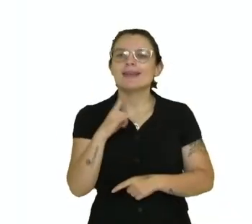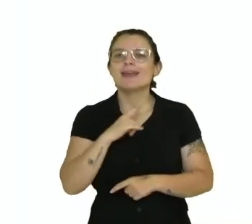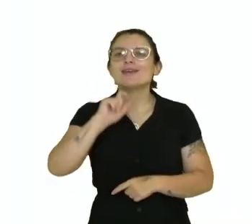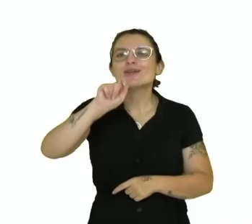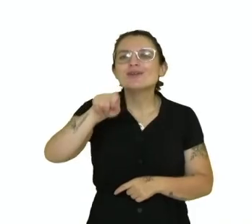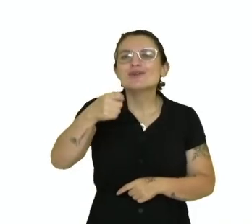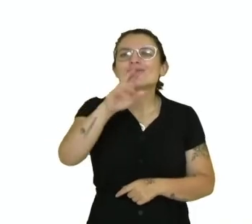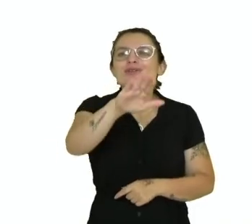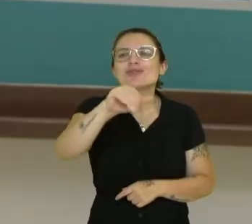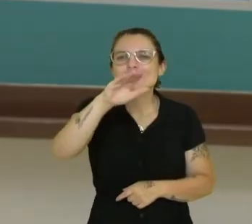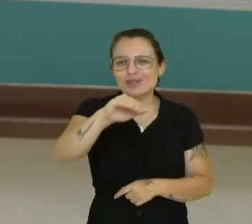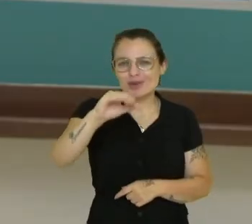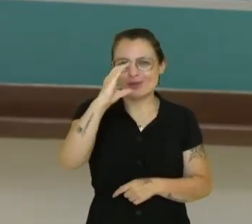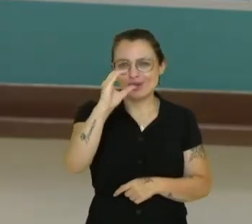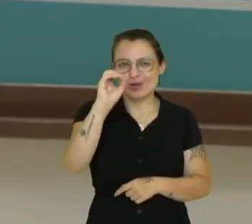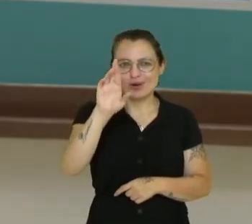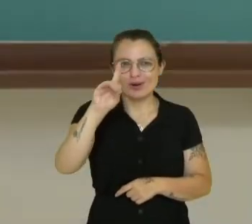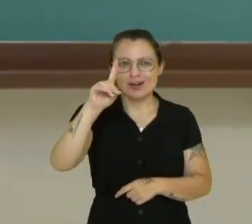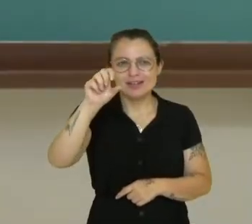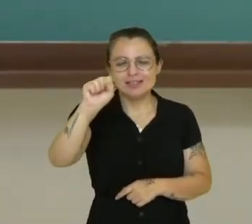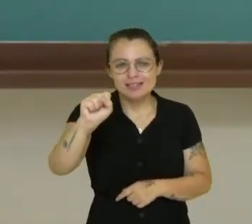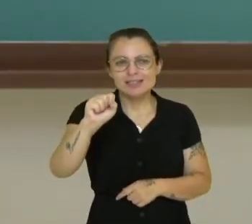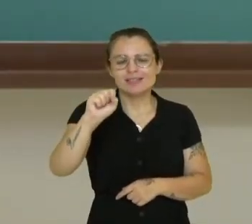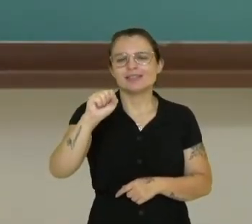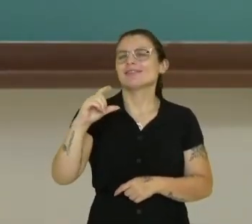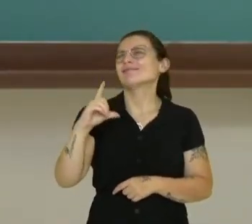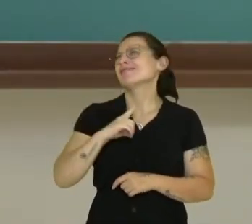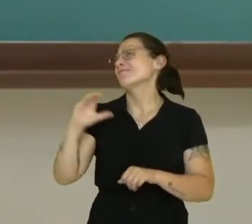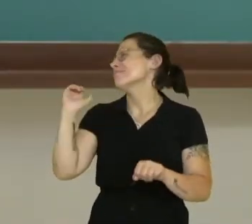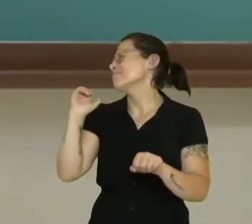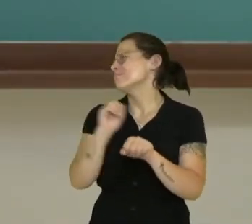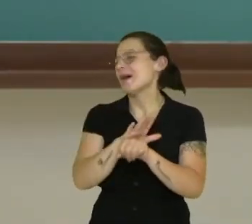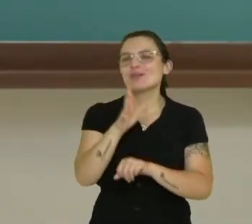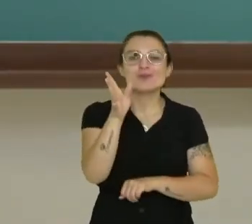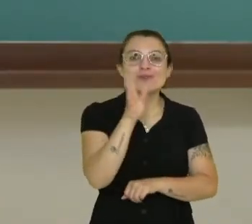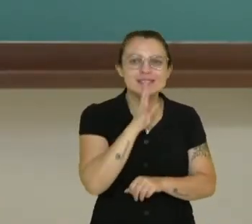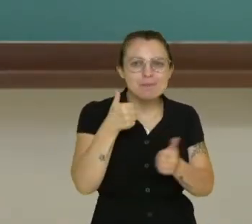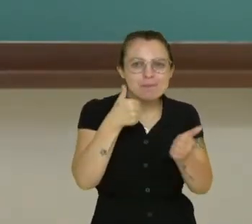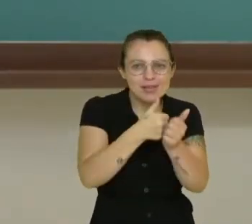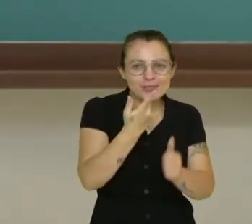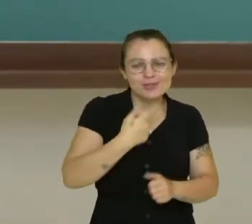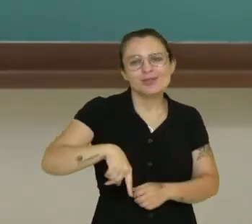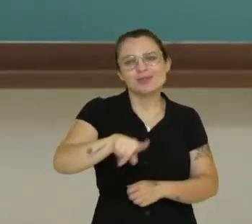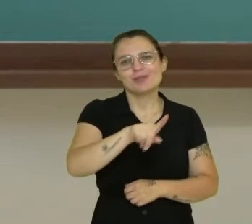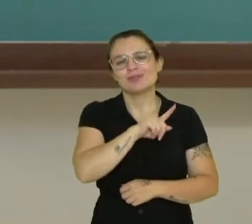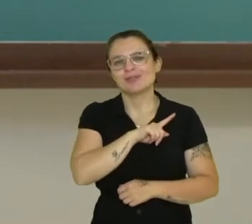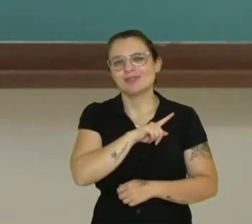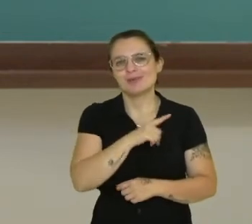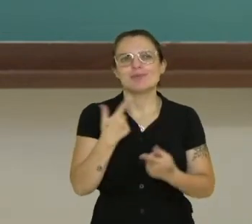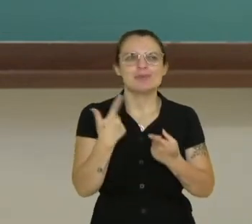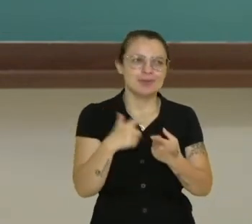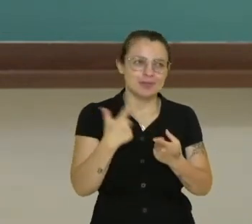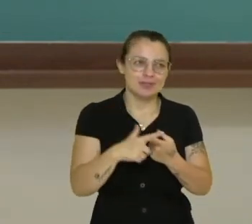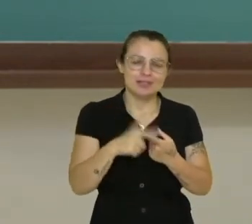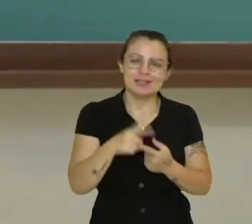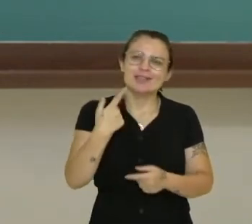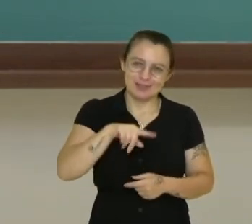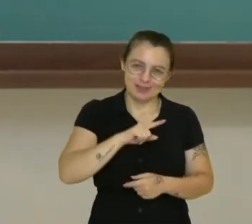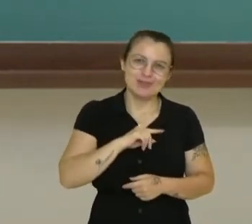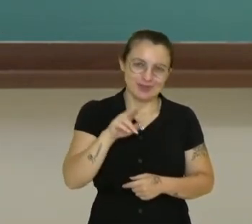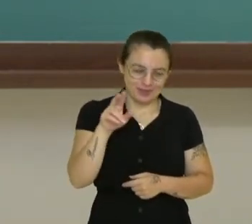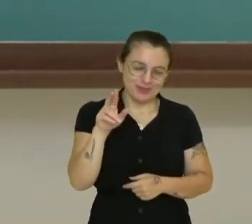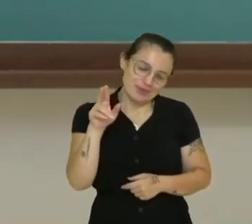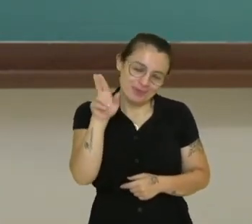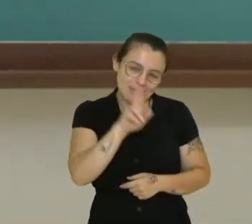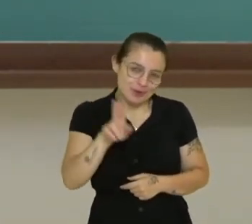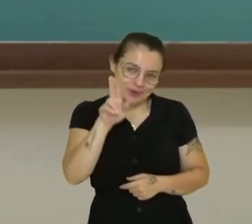mais comum de ser observado, o mais comum de estar próximos de nós, porque muitos de nós tocamos um